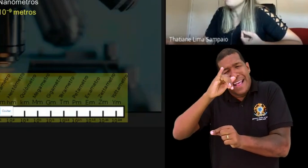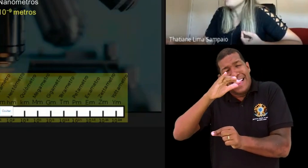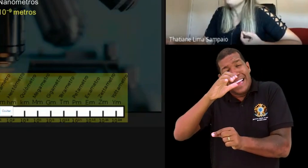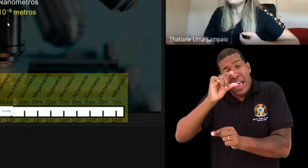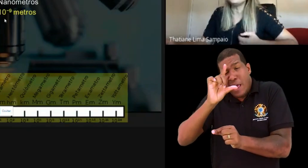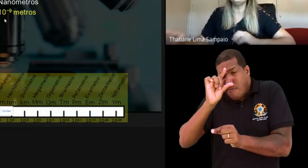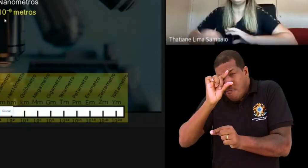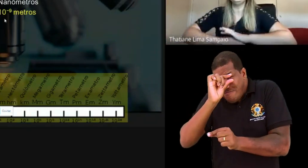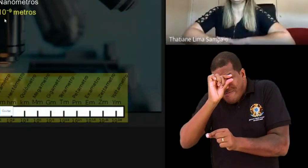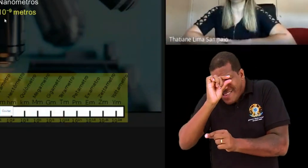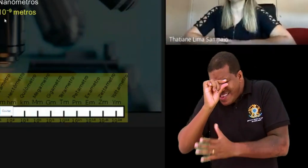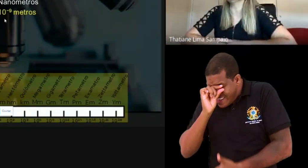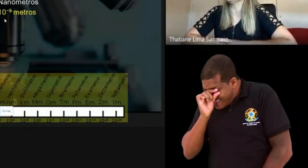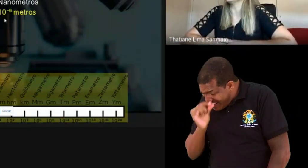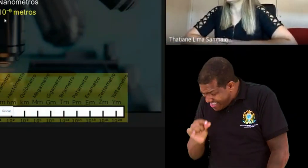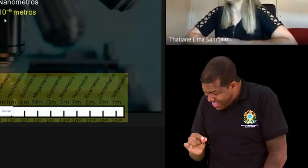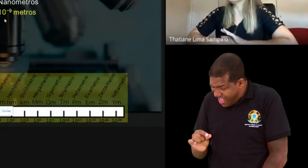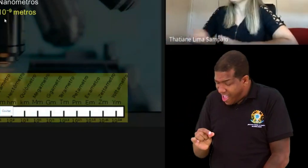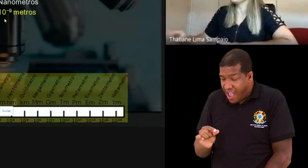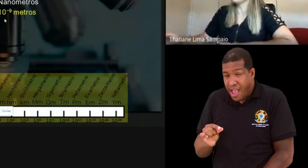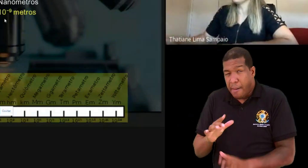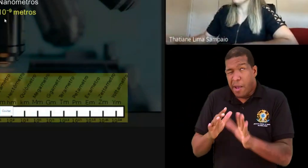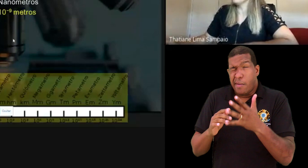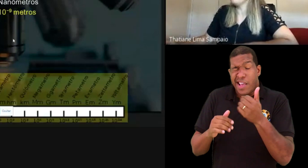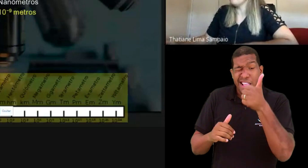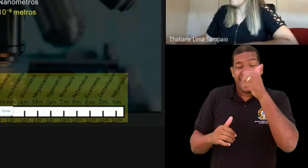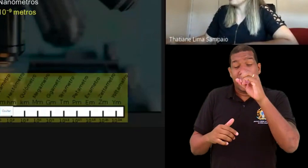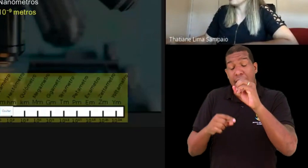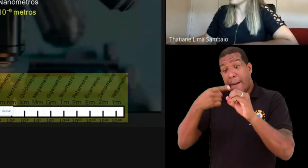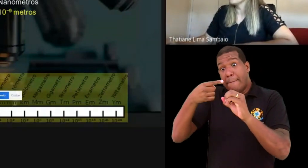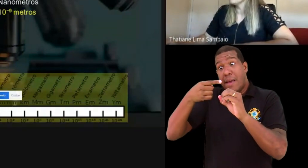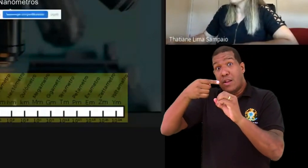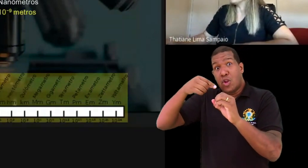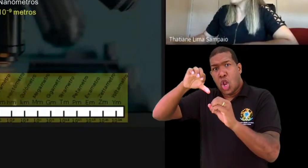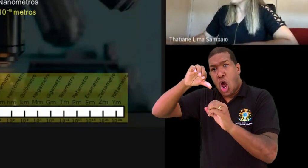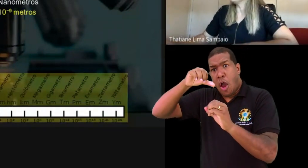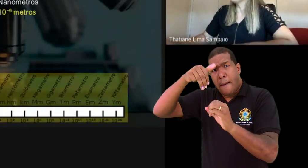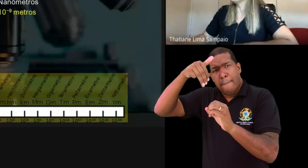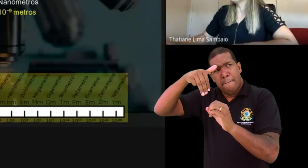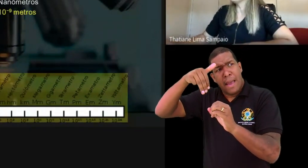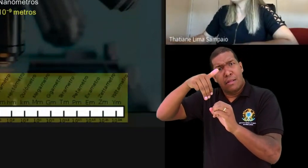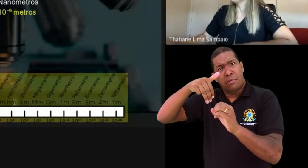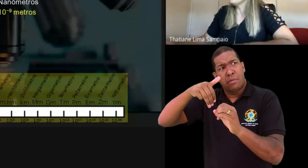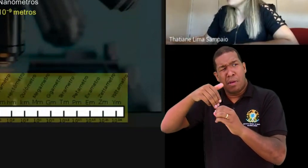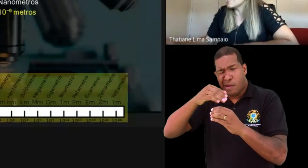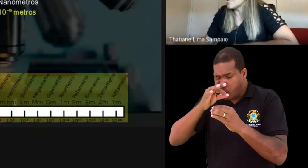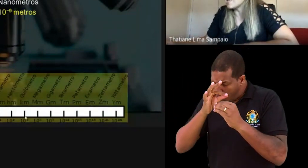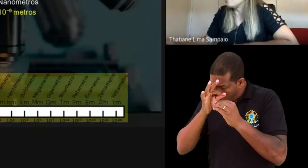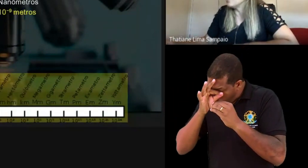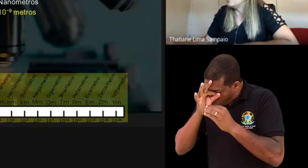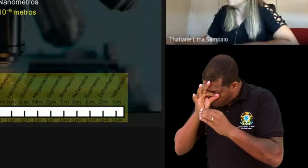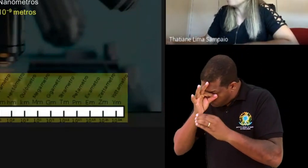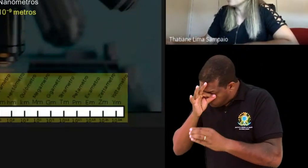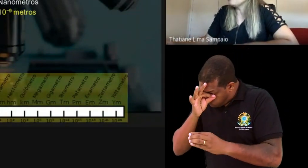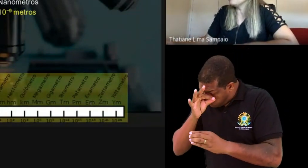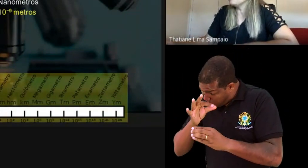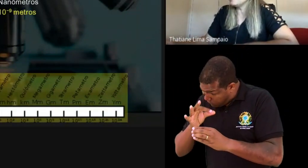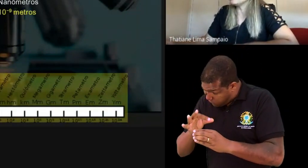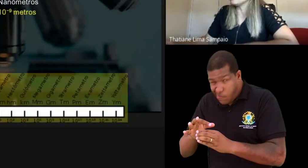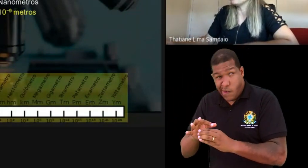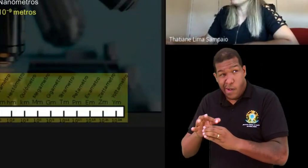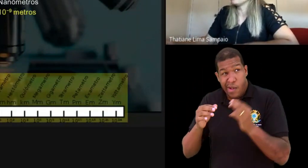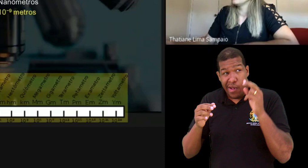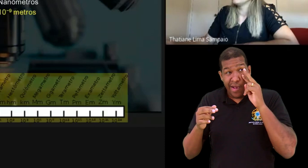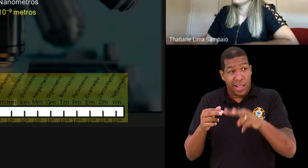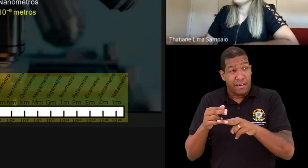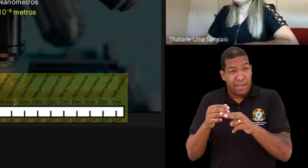estrutura bem pequenininha, ou seja, 10 a menos 9 metros. O que é isso? Olha nessa régua aqui. Está vendo o